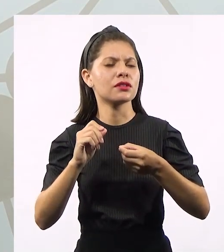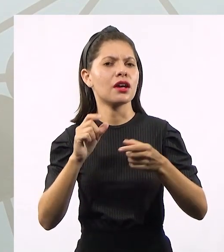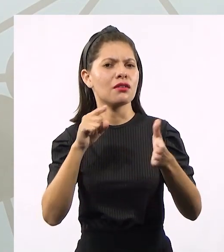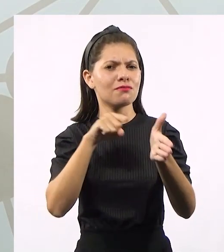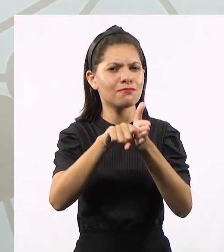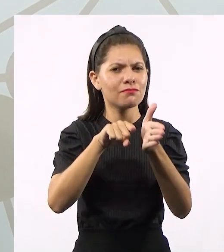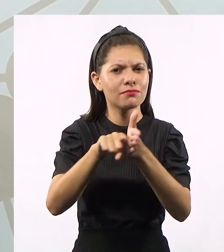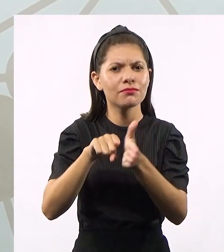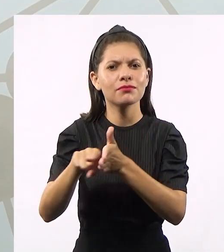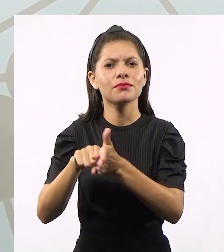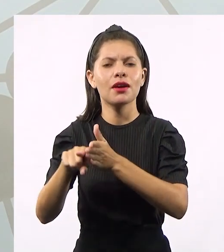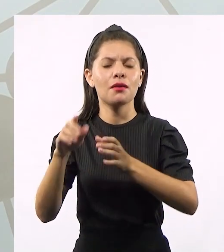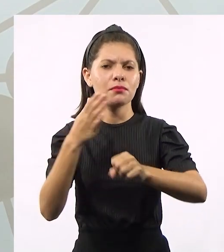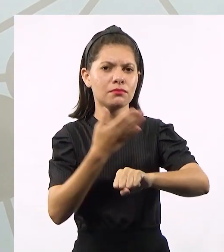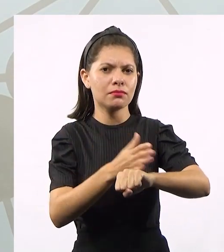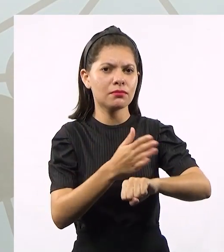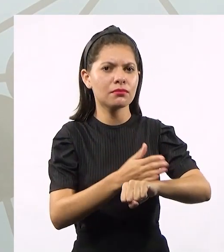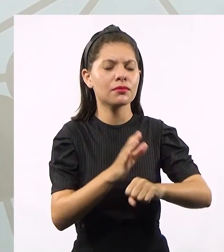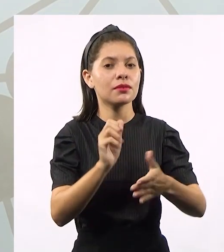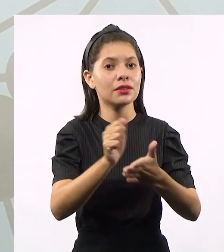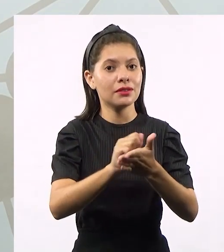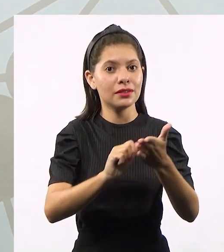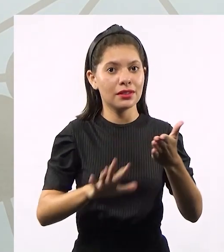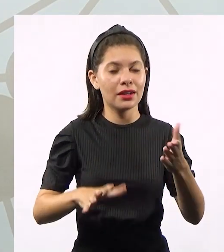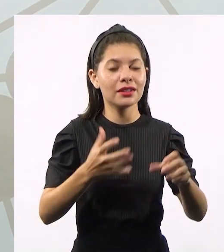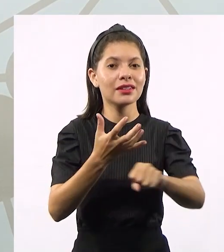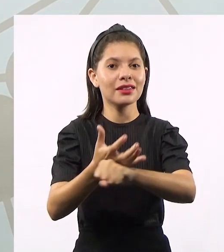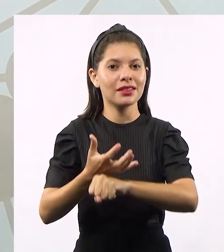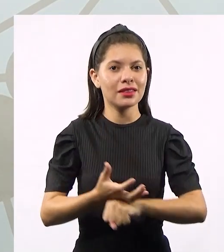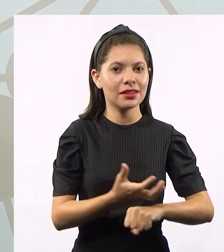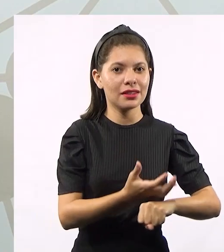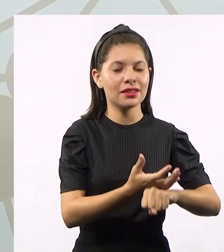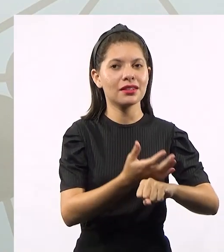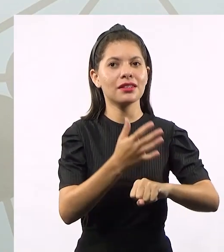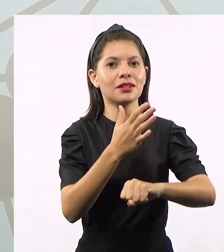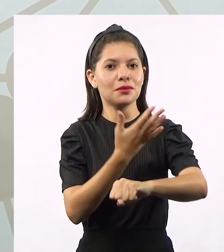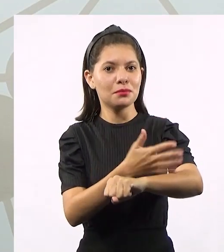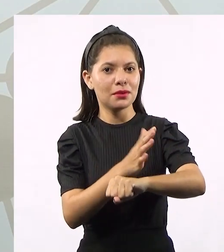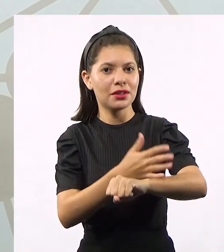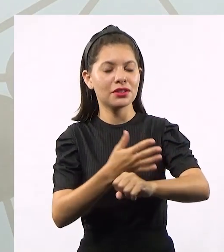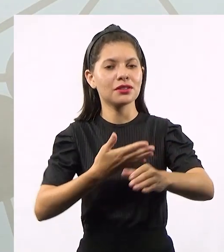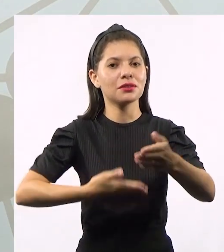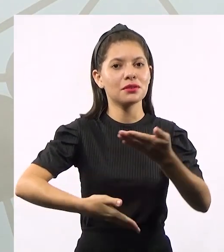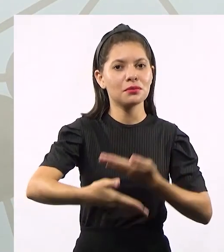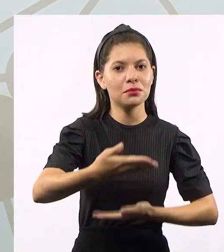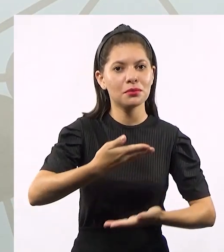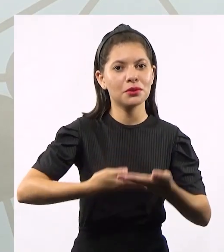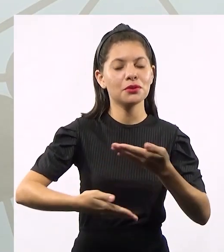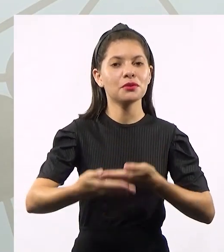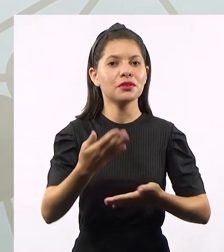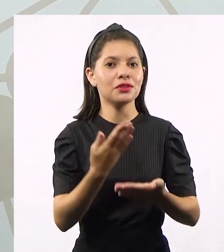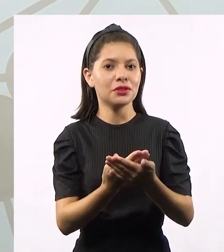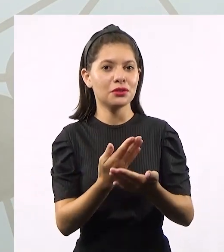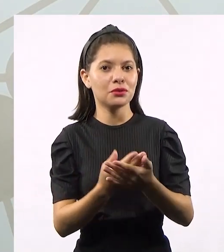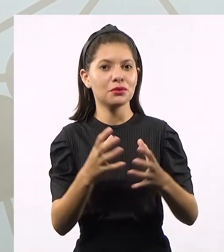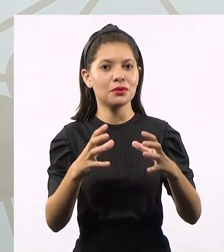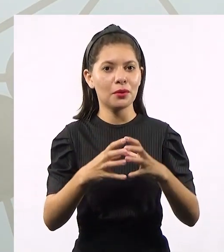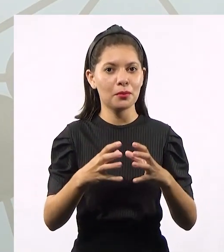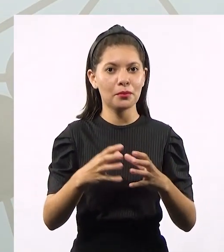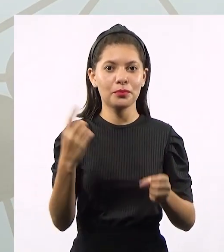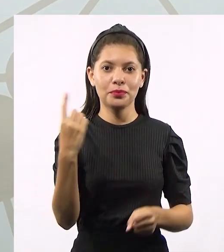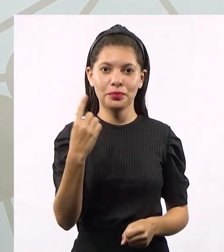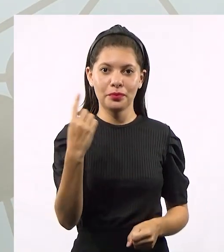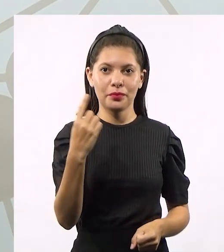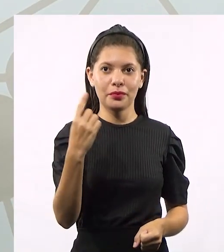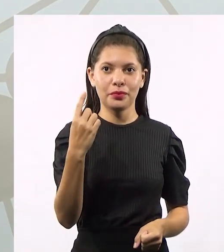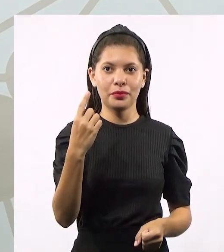nossa atividade da disciplina de práticas colaborativas de estudos em grupo 1. Essa disciplina vem sendo ministrada por mim, Saulo